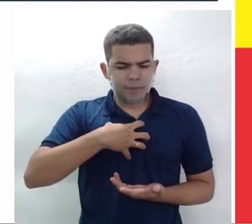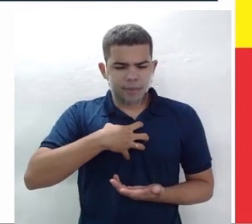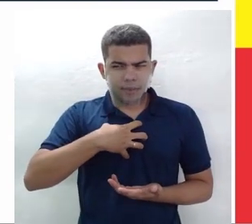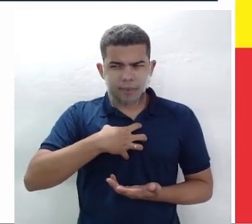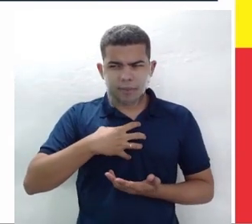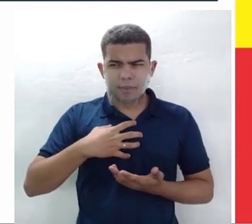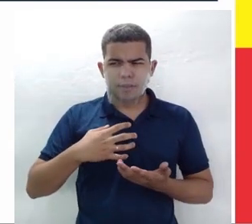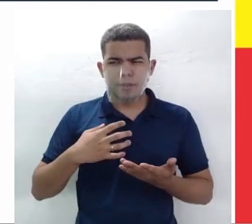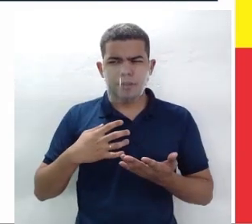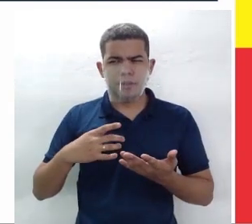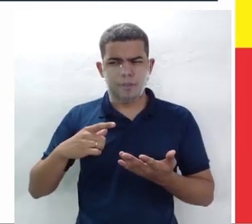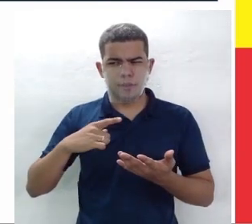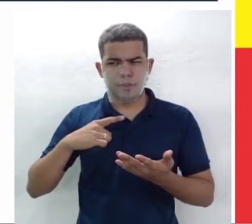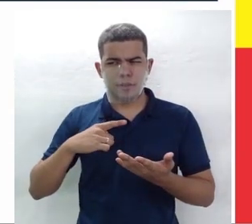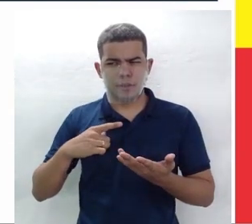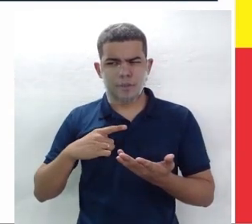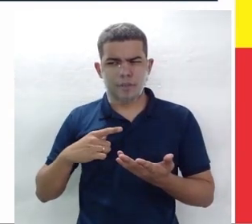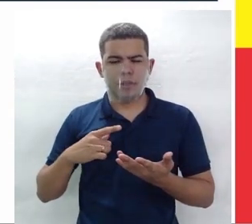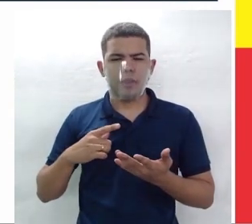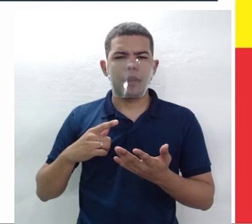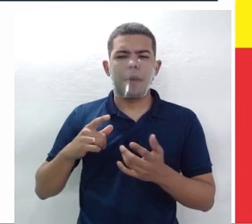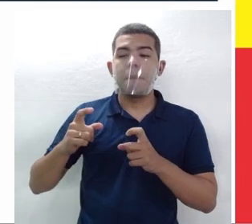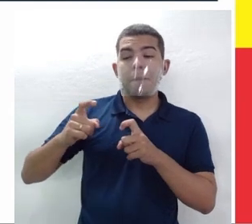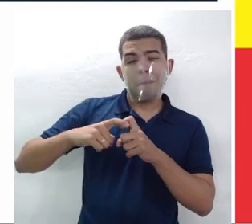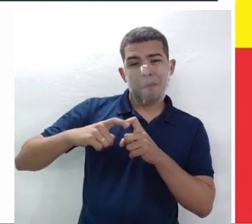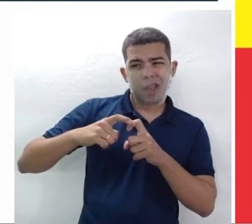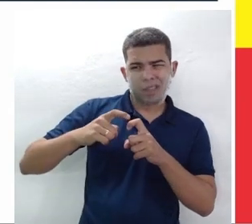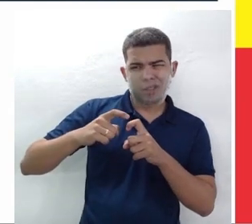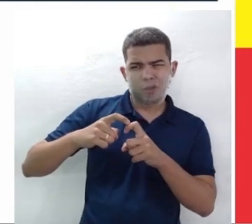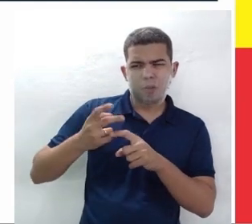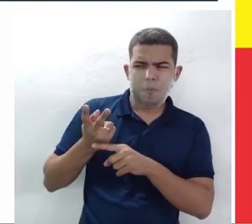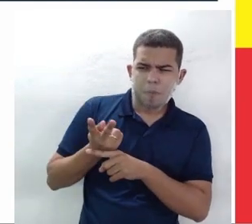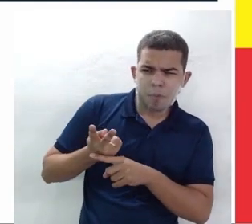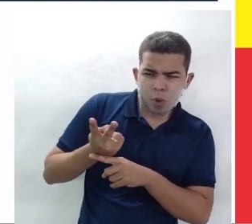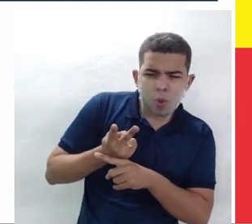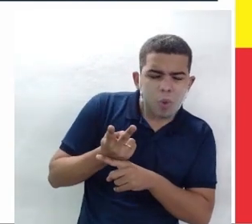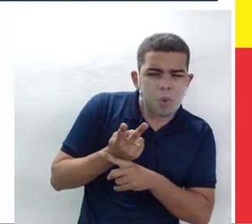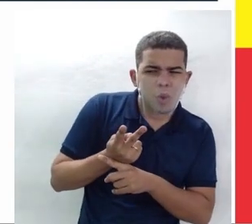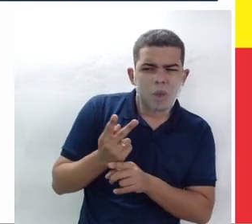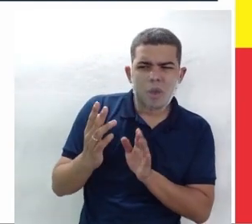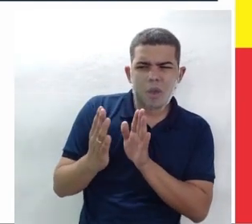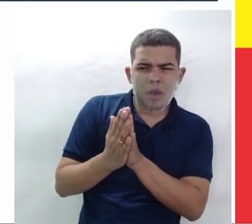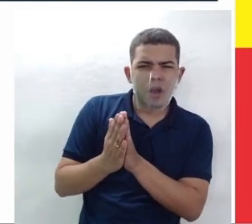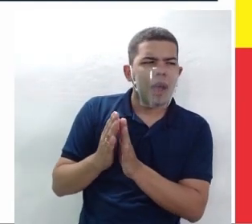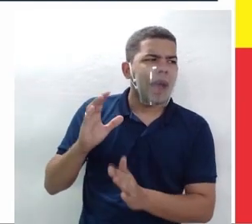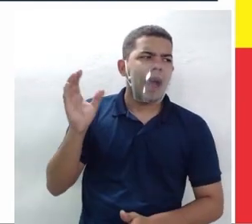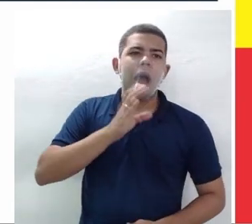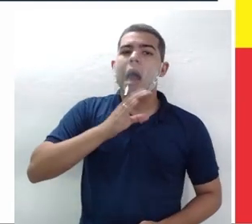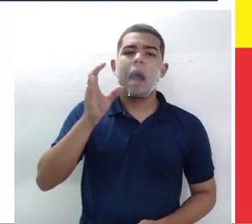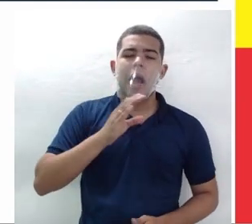desculpa pessoal. Procure um